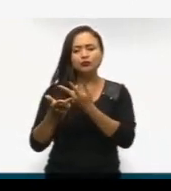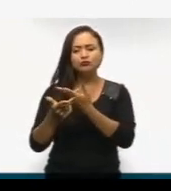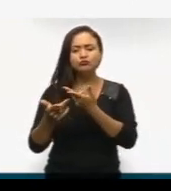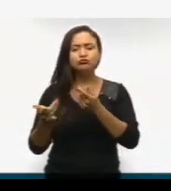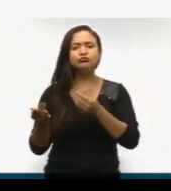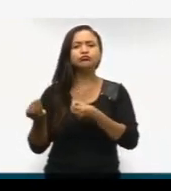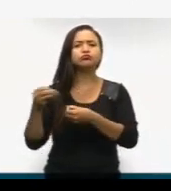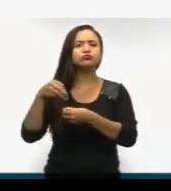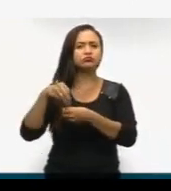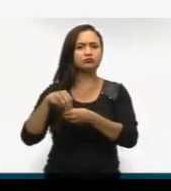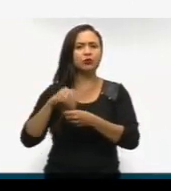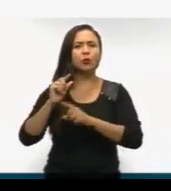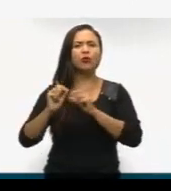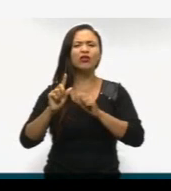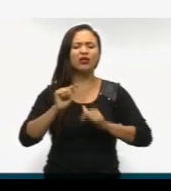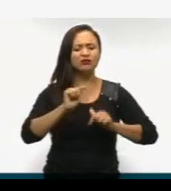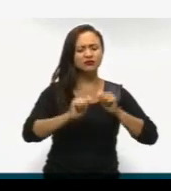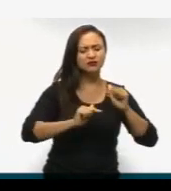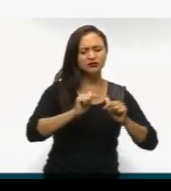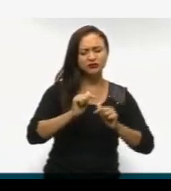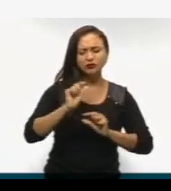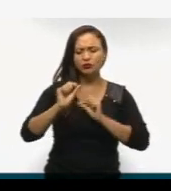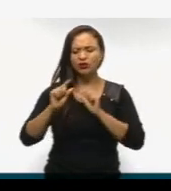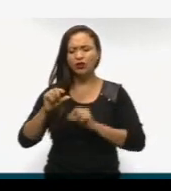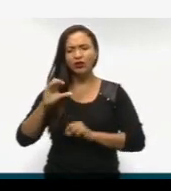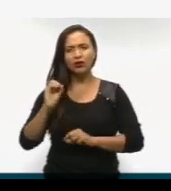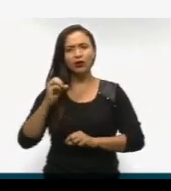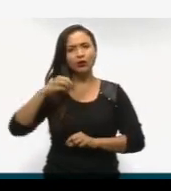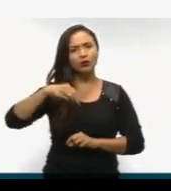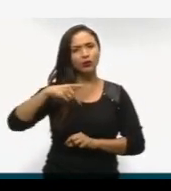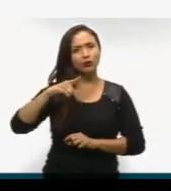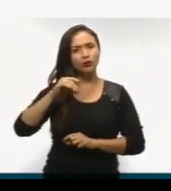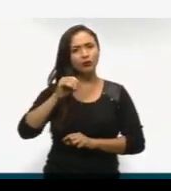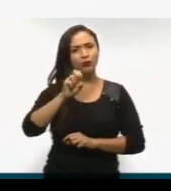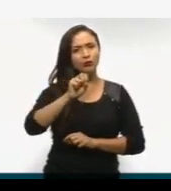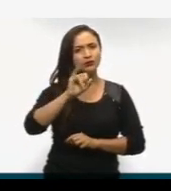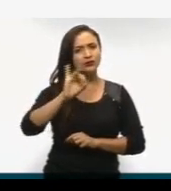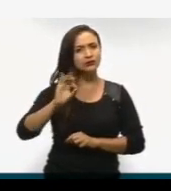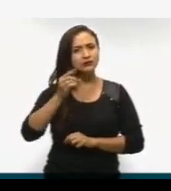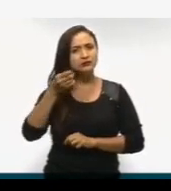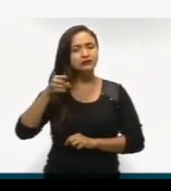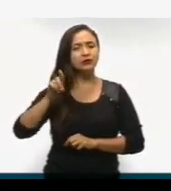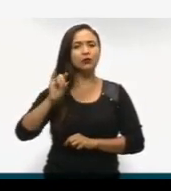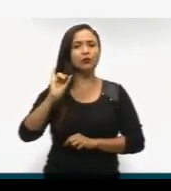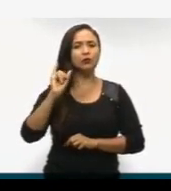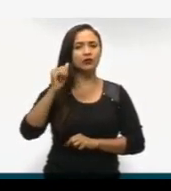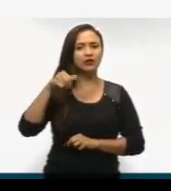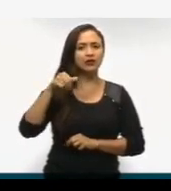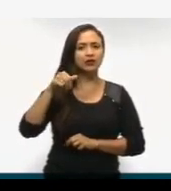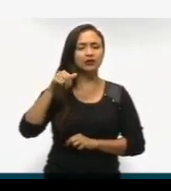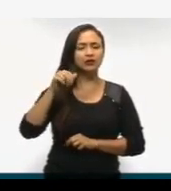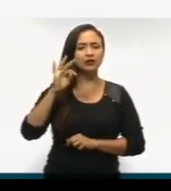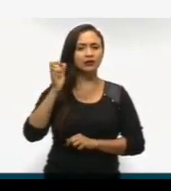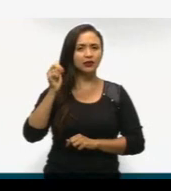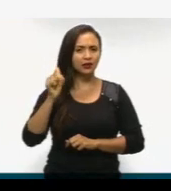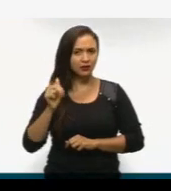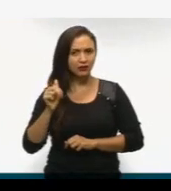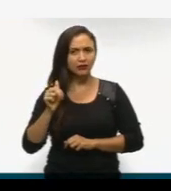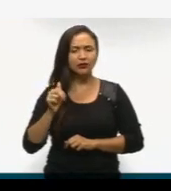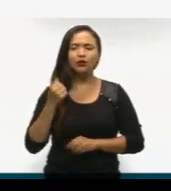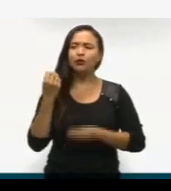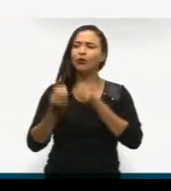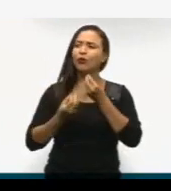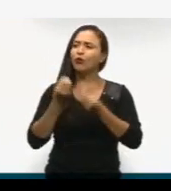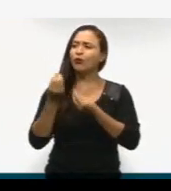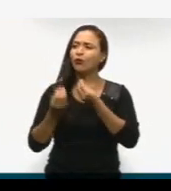é um serviço? O que é uma composição de um item? Como fazer o levantamento quantitativo? Tem bastante